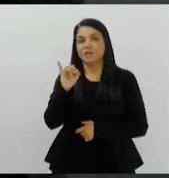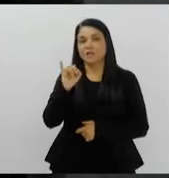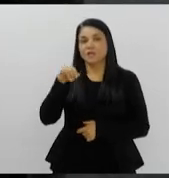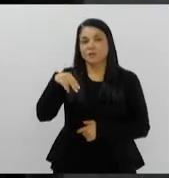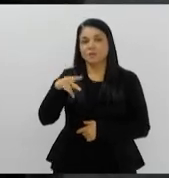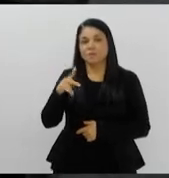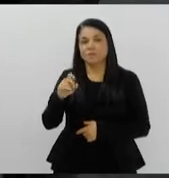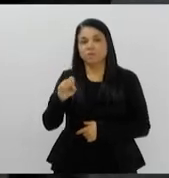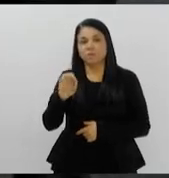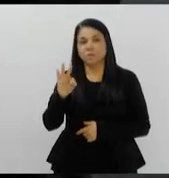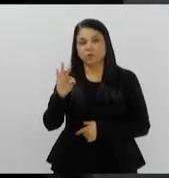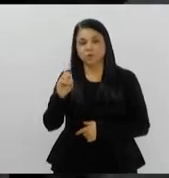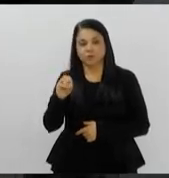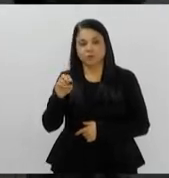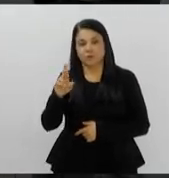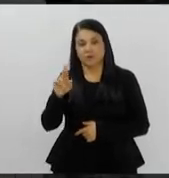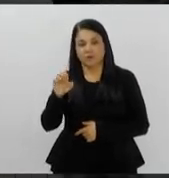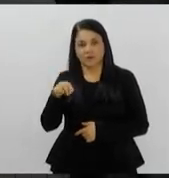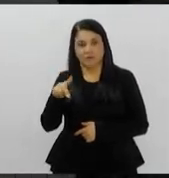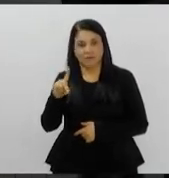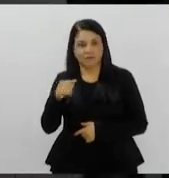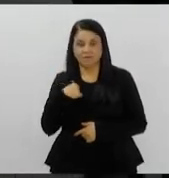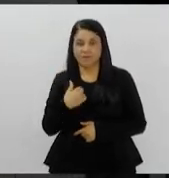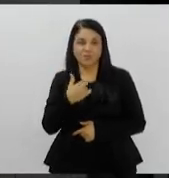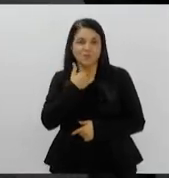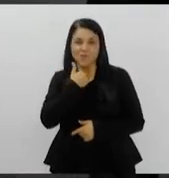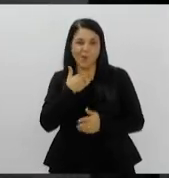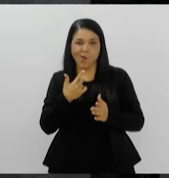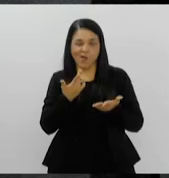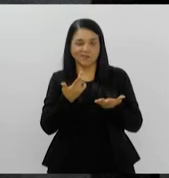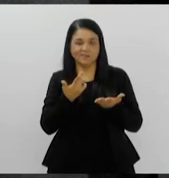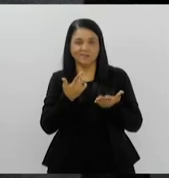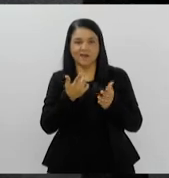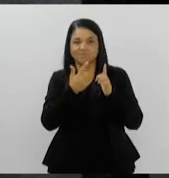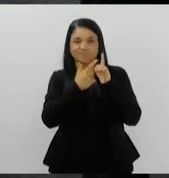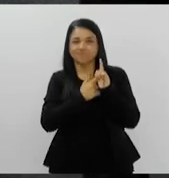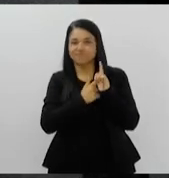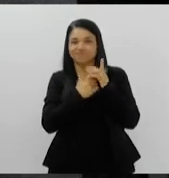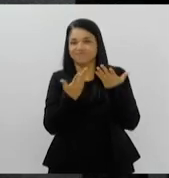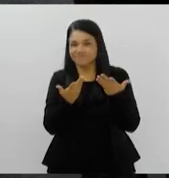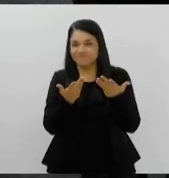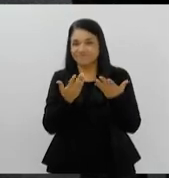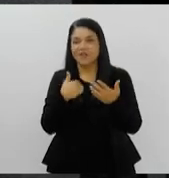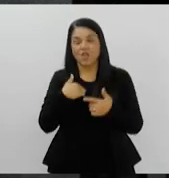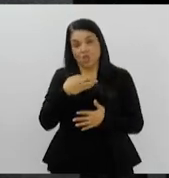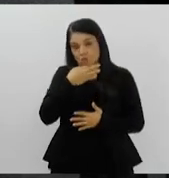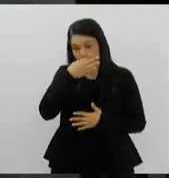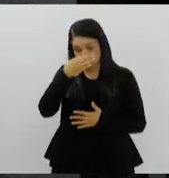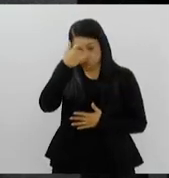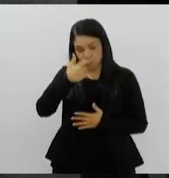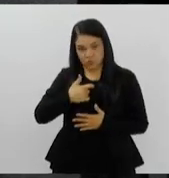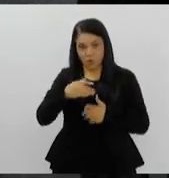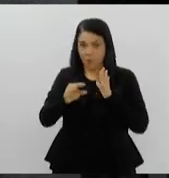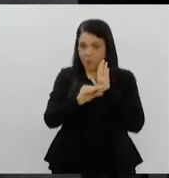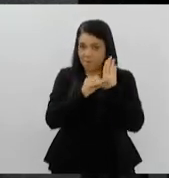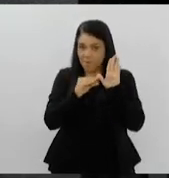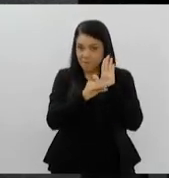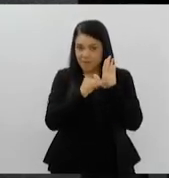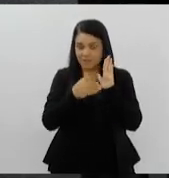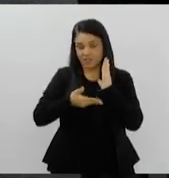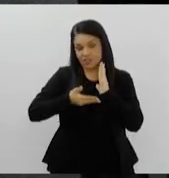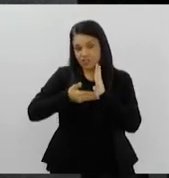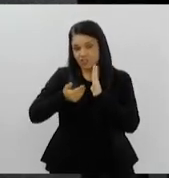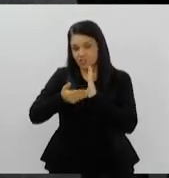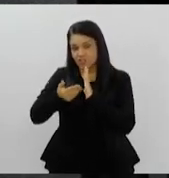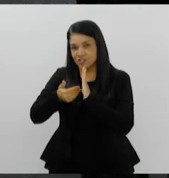Dar isenção de imposto de renda. Por isso, eu estou sugerindo, como emenda, retirar